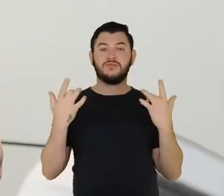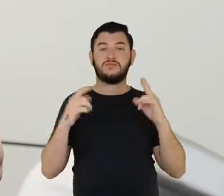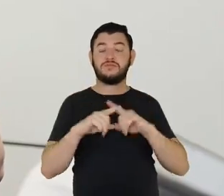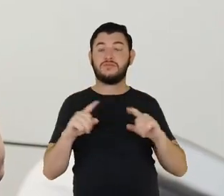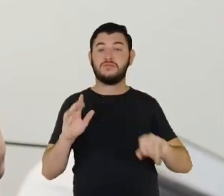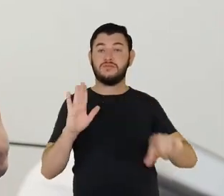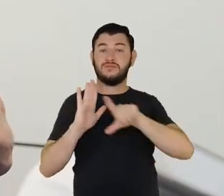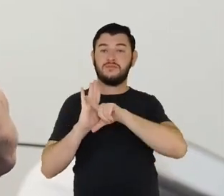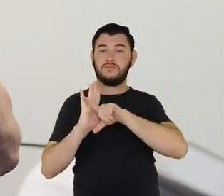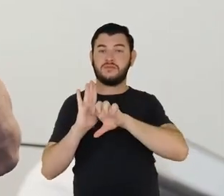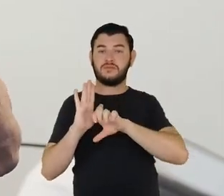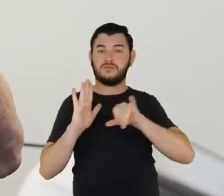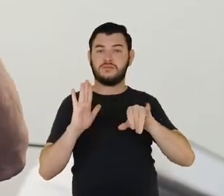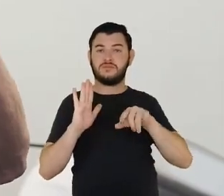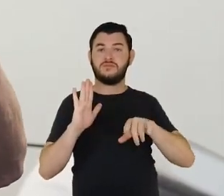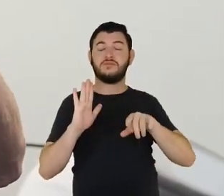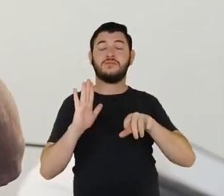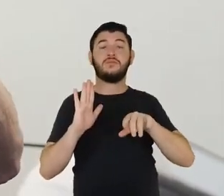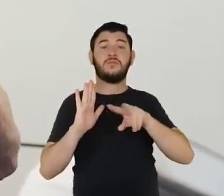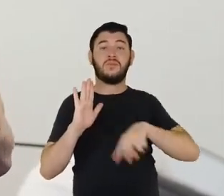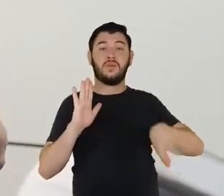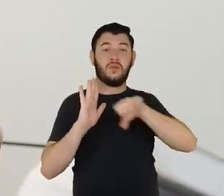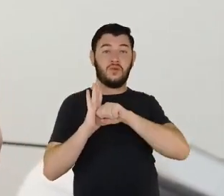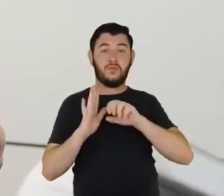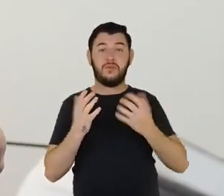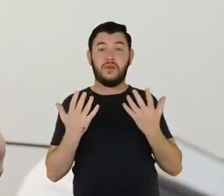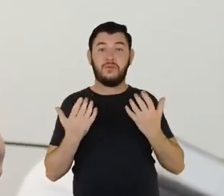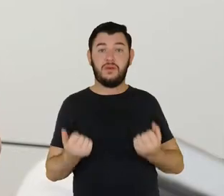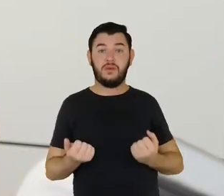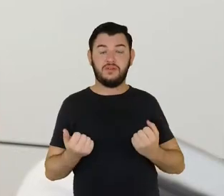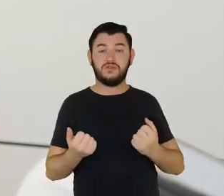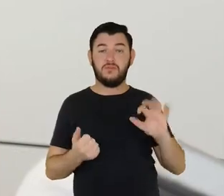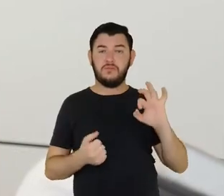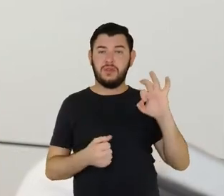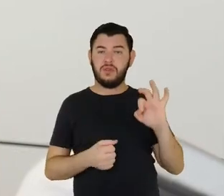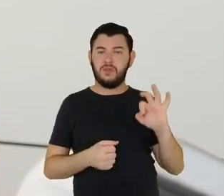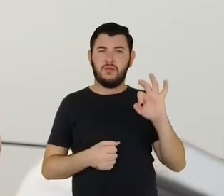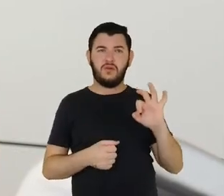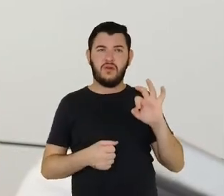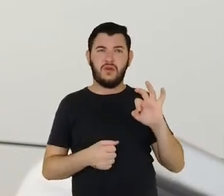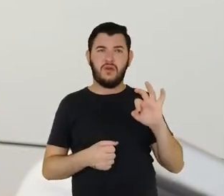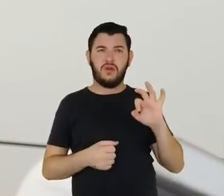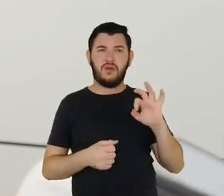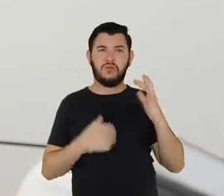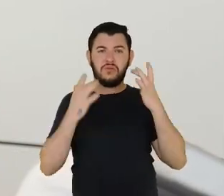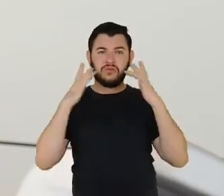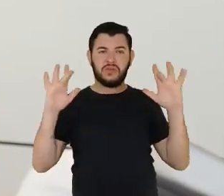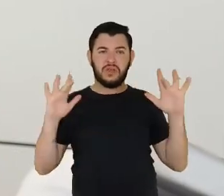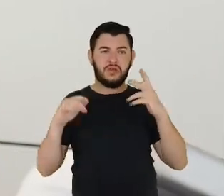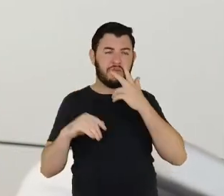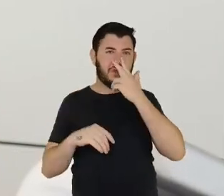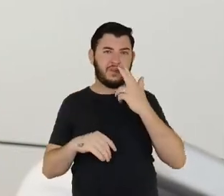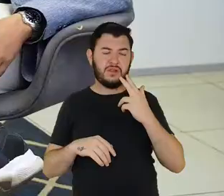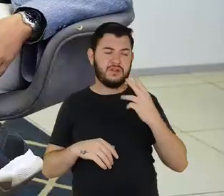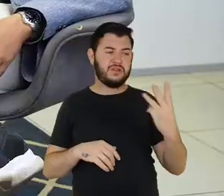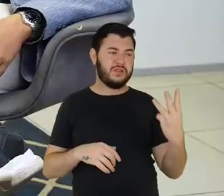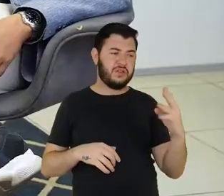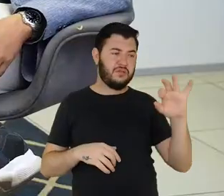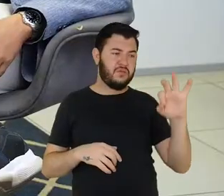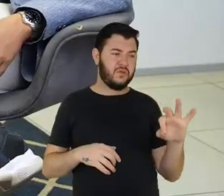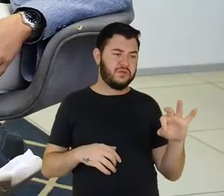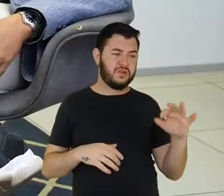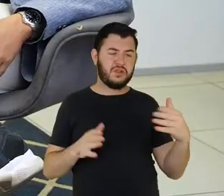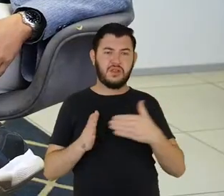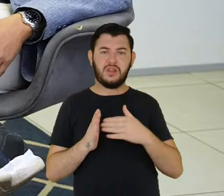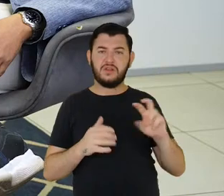o percentual. Talvez 3%, talvez 5%, mas nenhum cineasta gosta de usar a Lei Rouanet em cinema. E